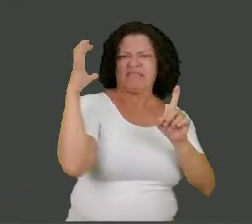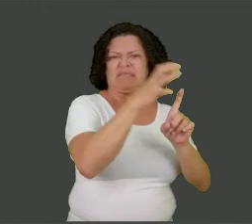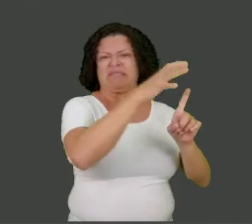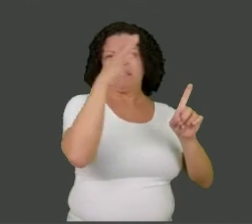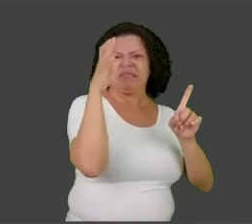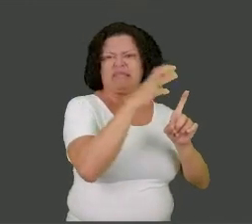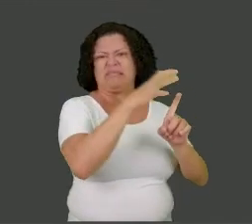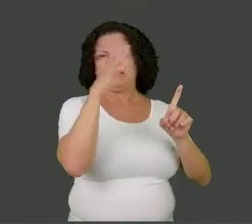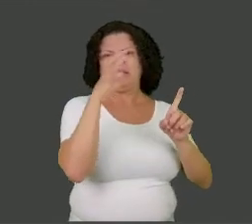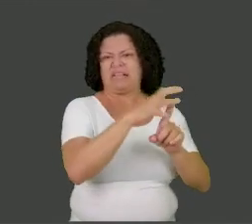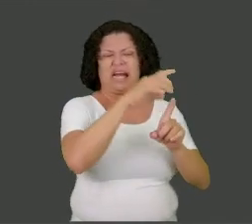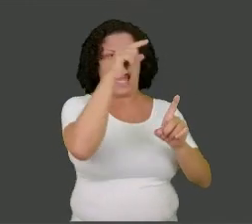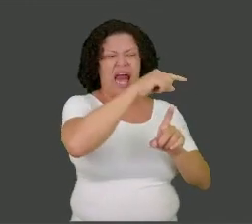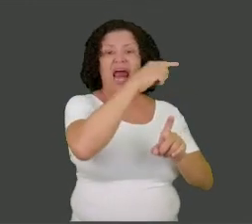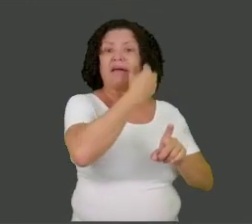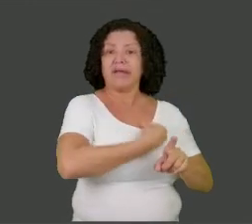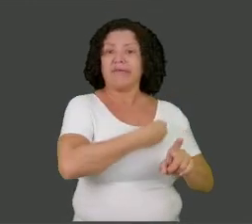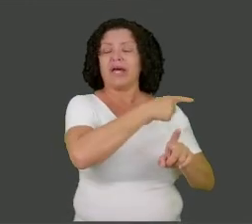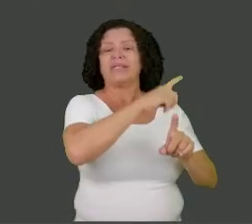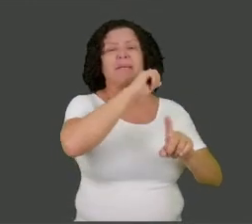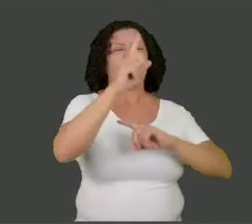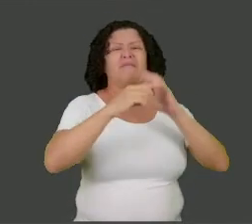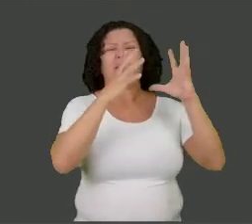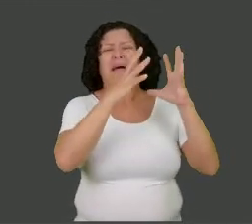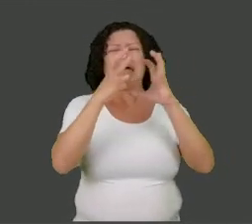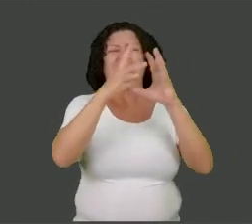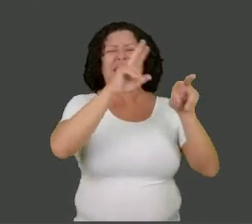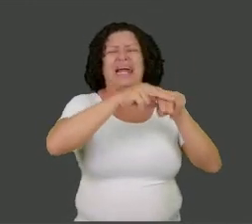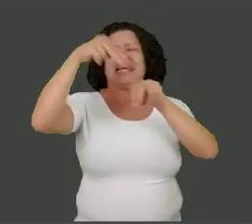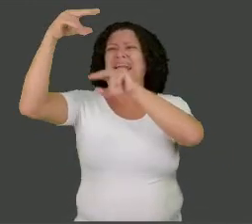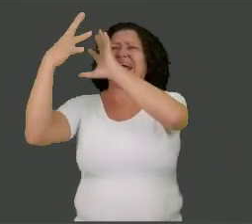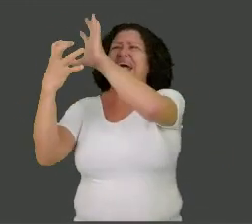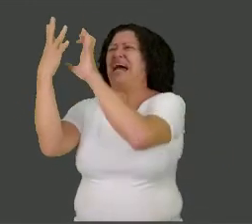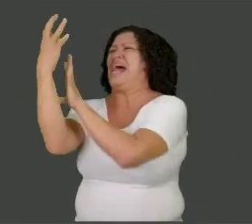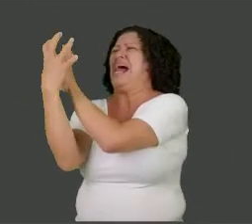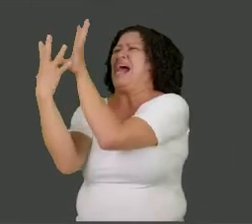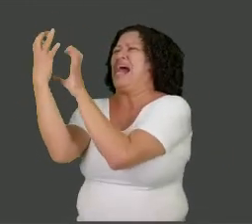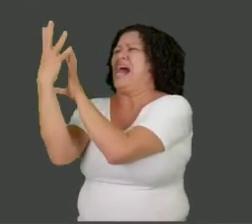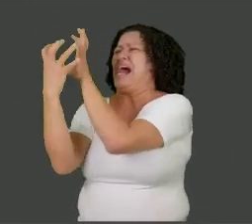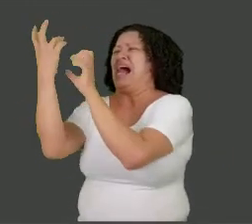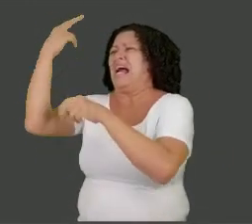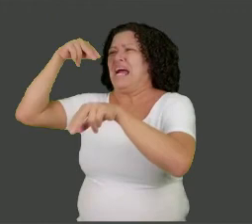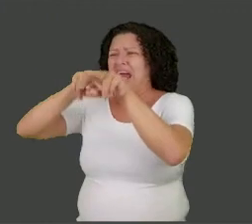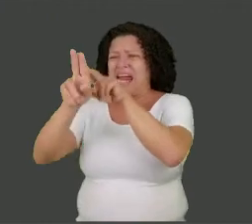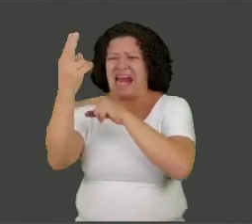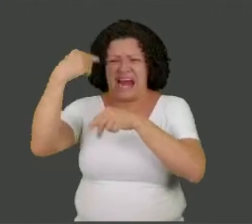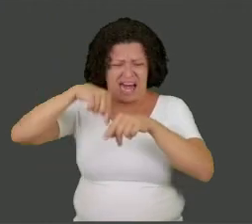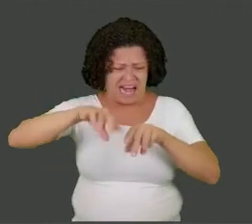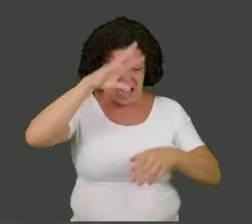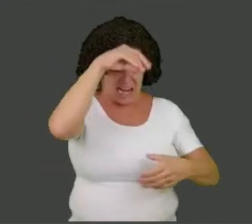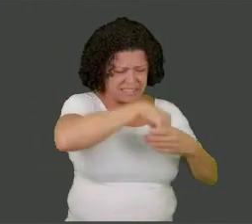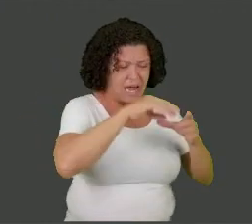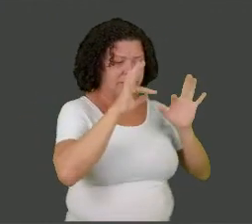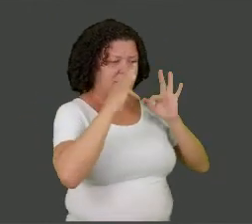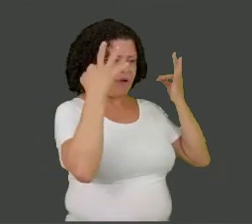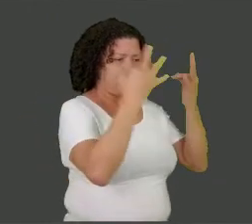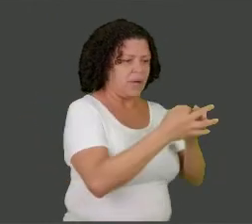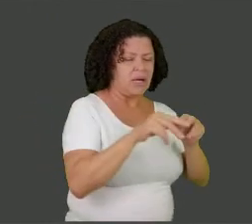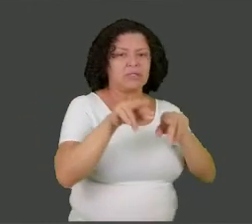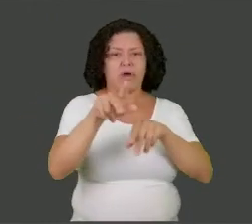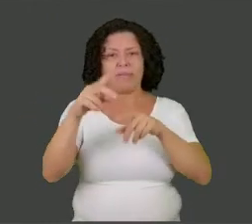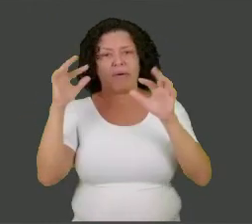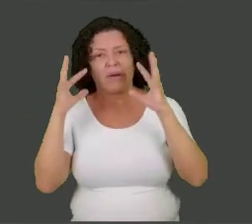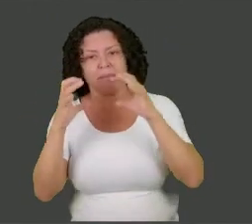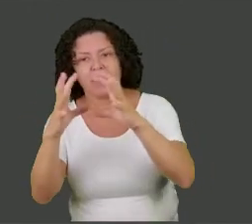um desencarna e continua influenciando essa pessoa que está encarnada, depois os dois vão brigar lá, desencarnados, e renascem, às vezes na